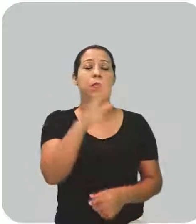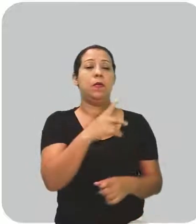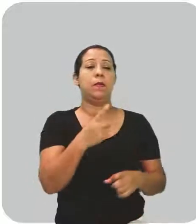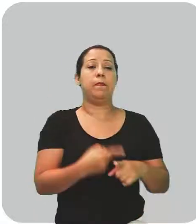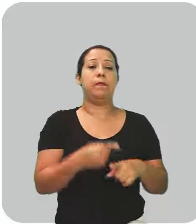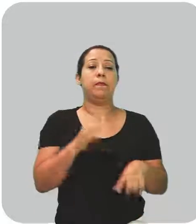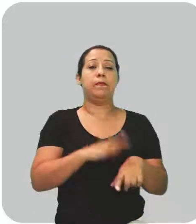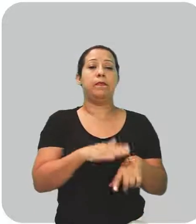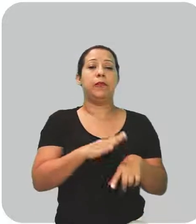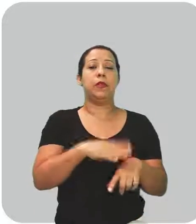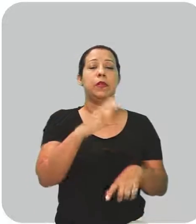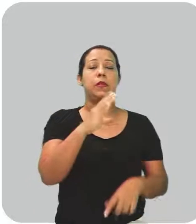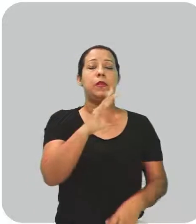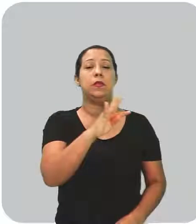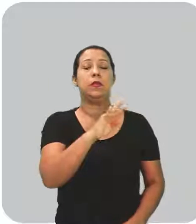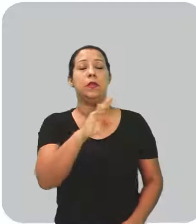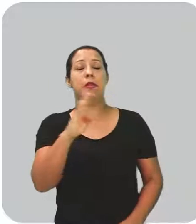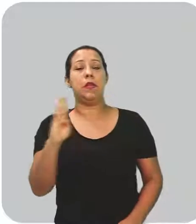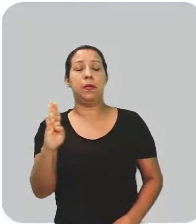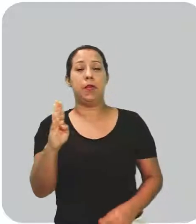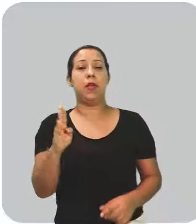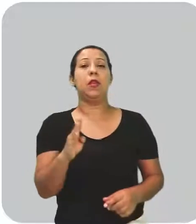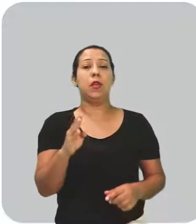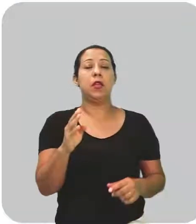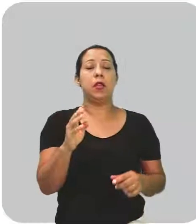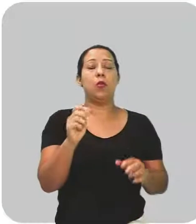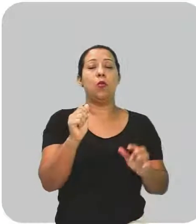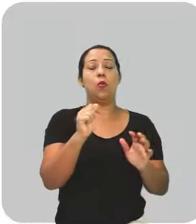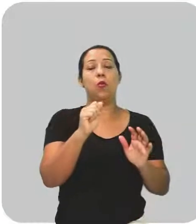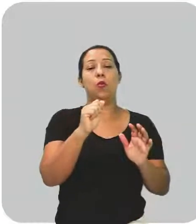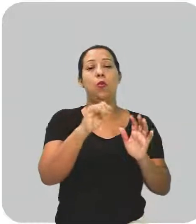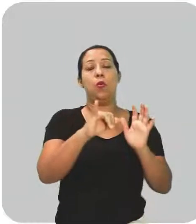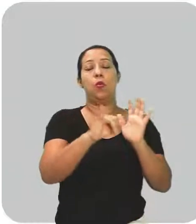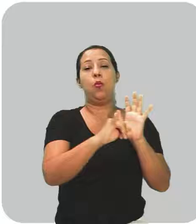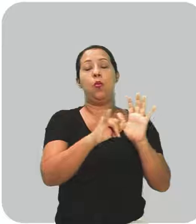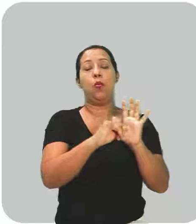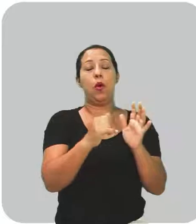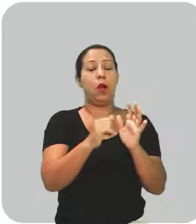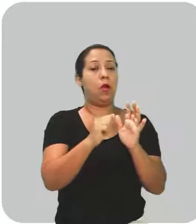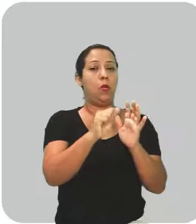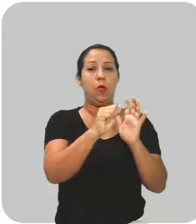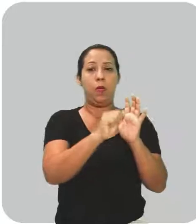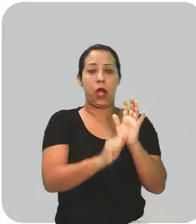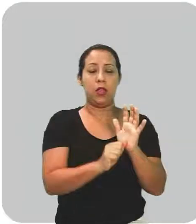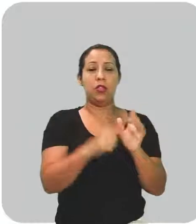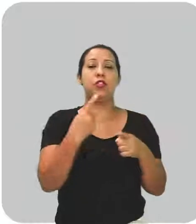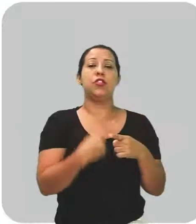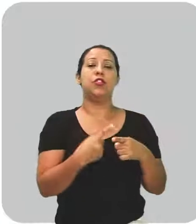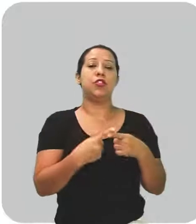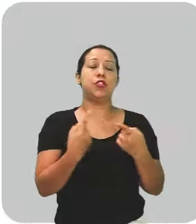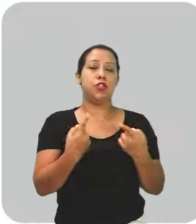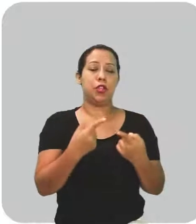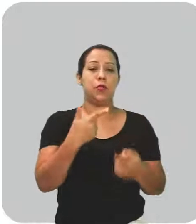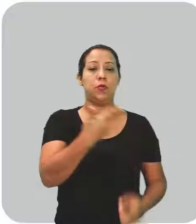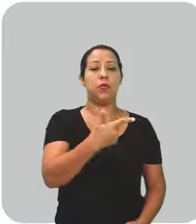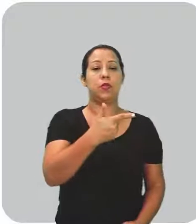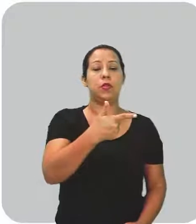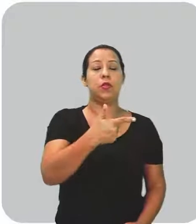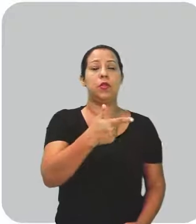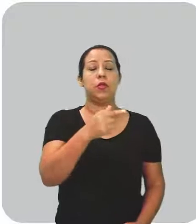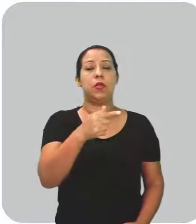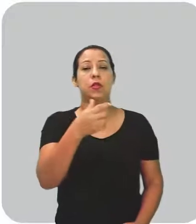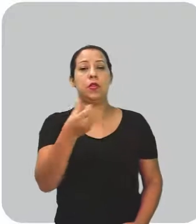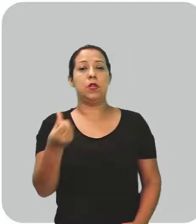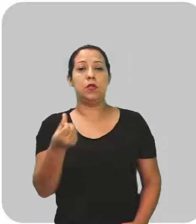lei estabelece em seu artigo 276 um índice de álcool tolerável, taxa aí